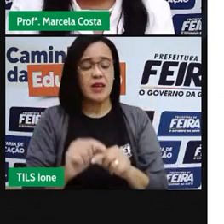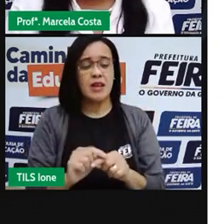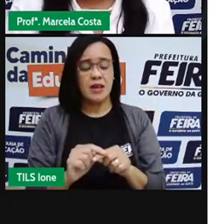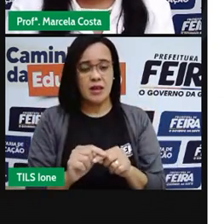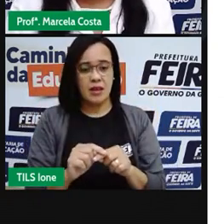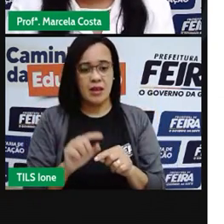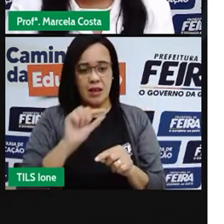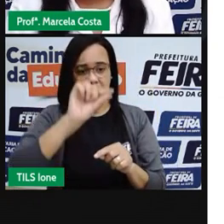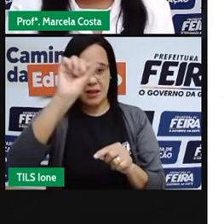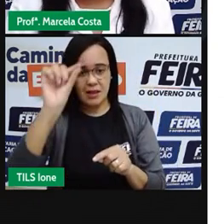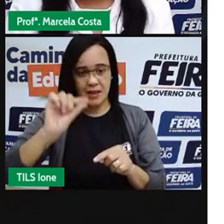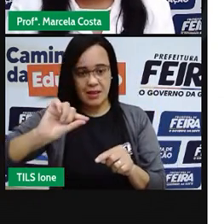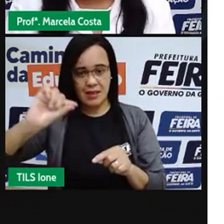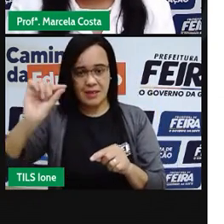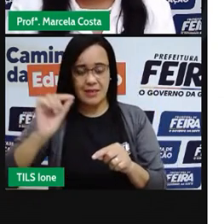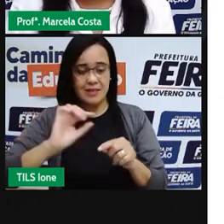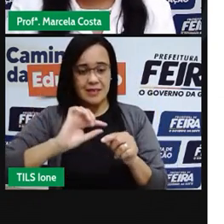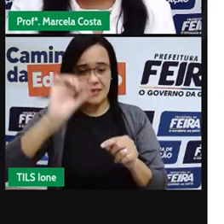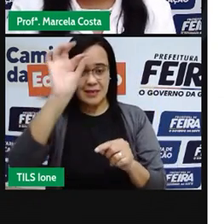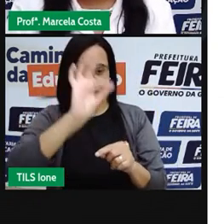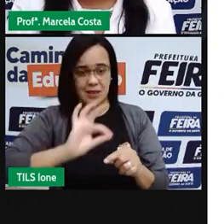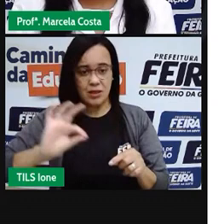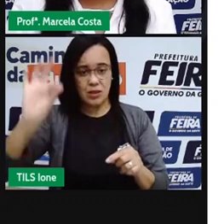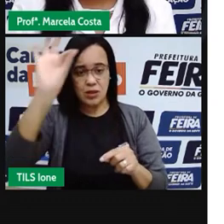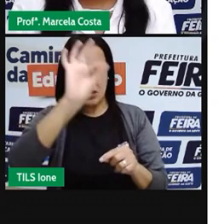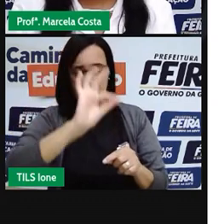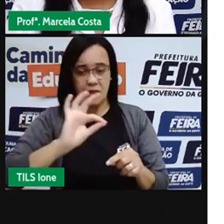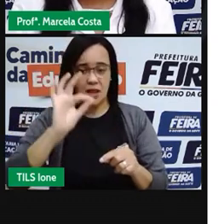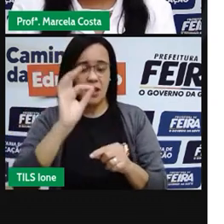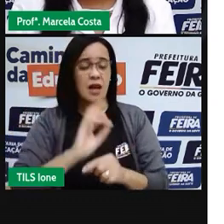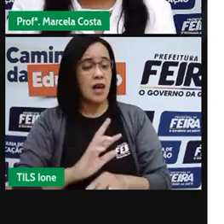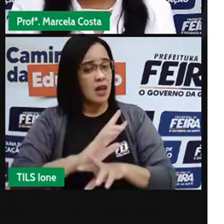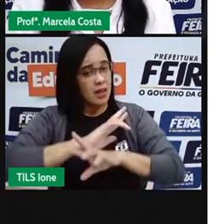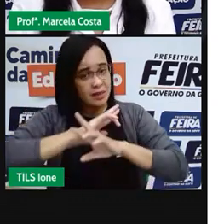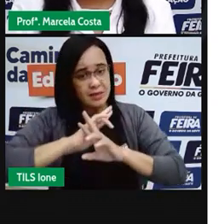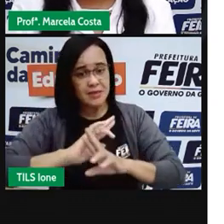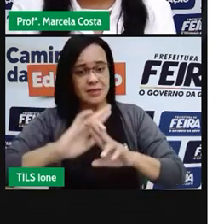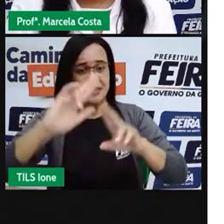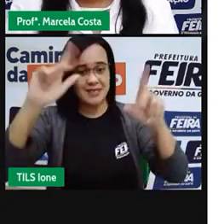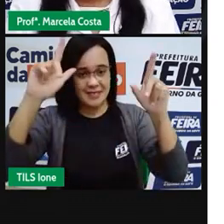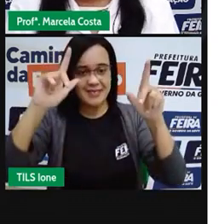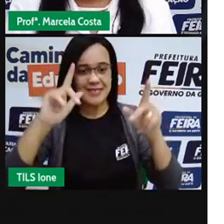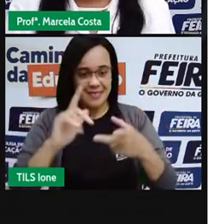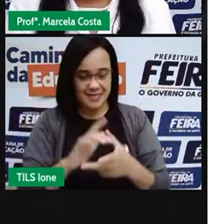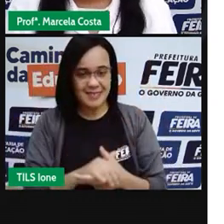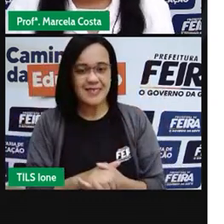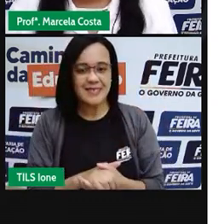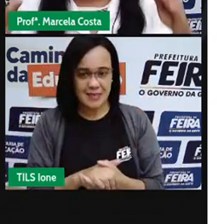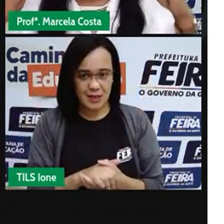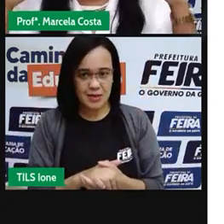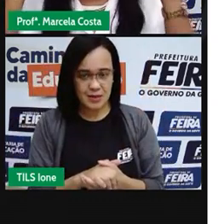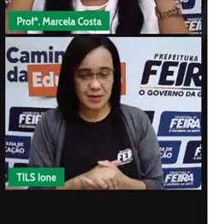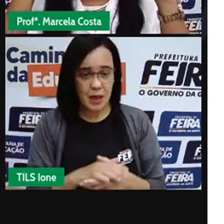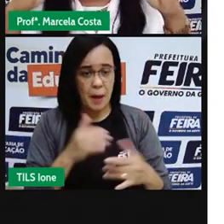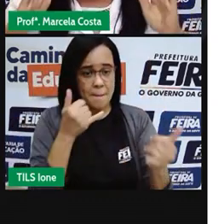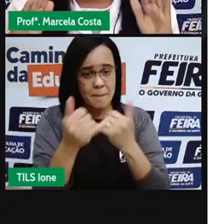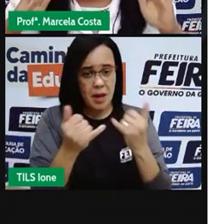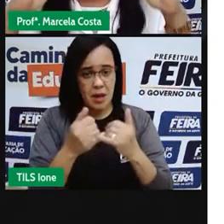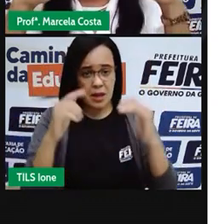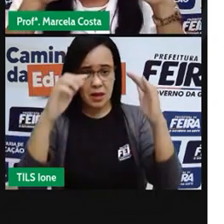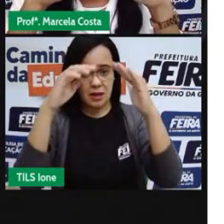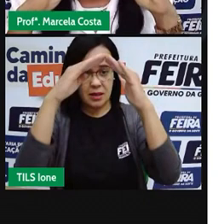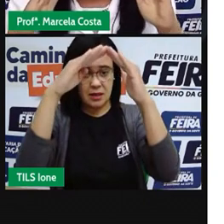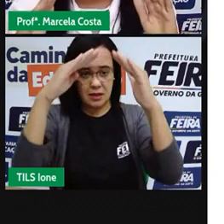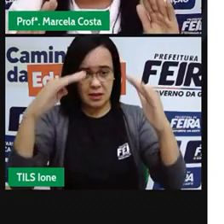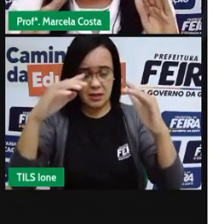umas linhas circulares que vão fechando aqui em cima no formato de um triângulo